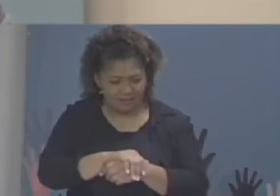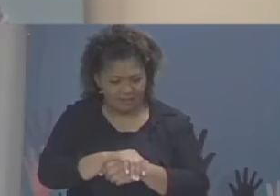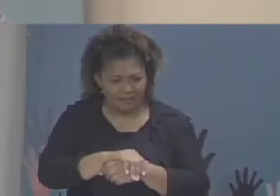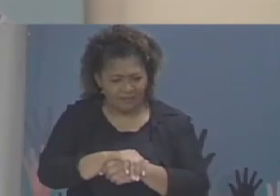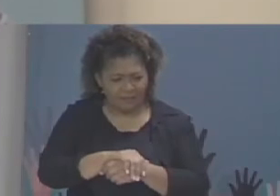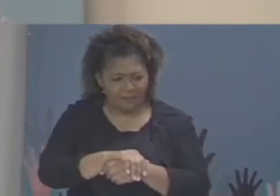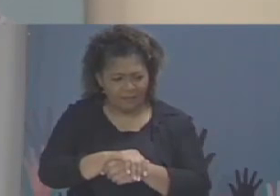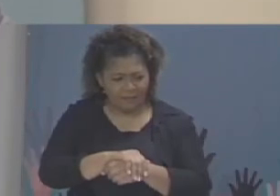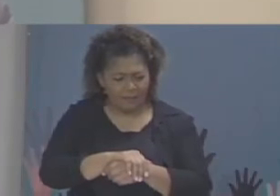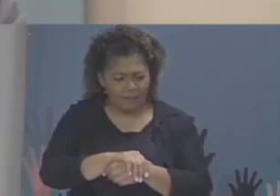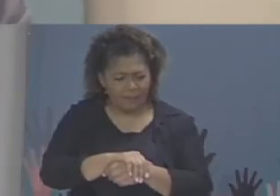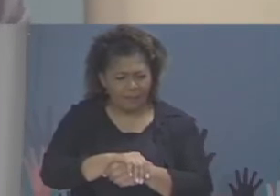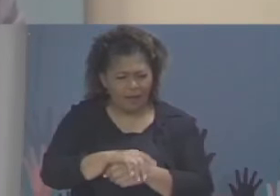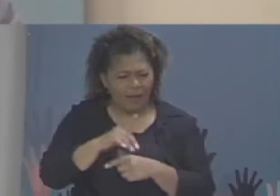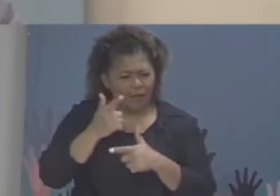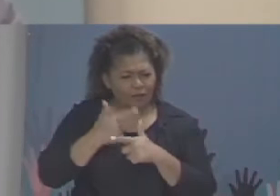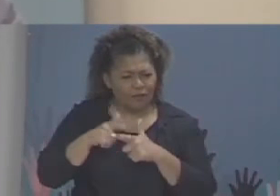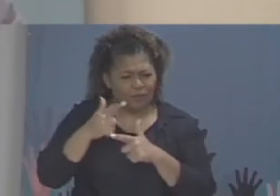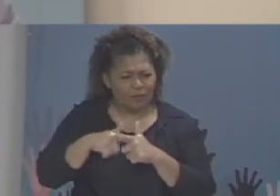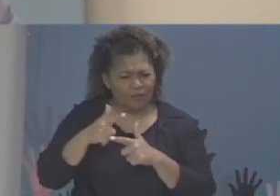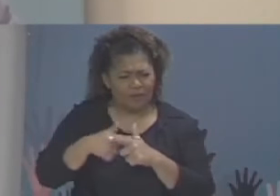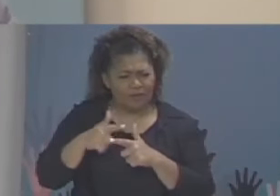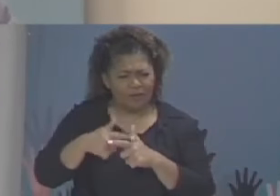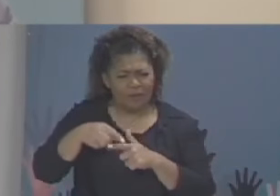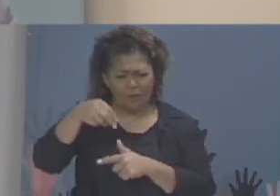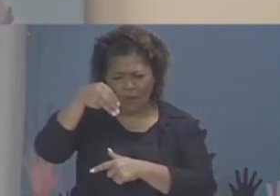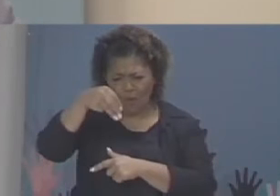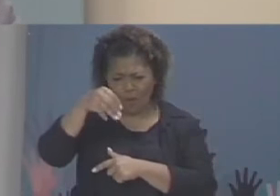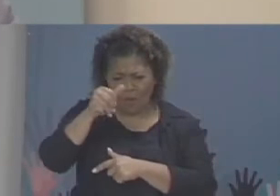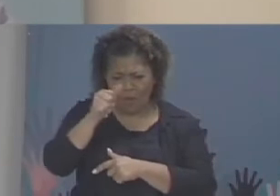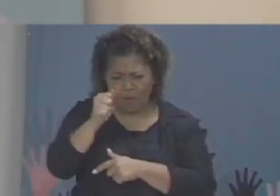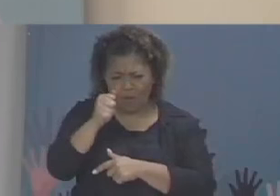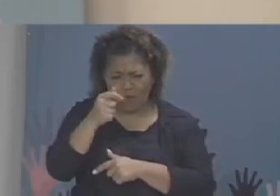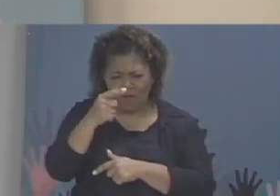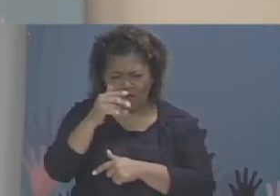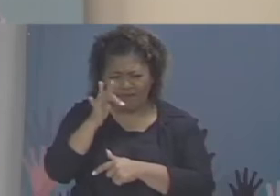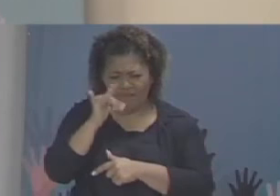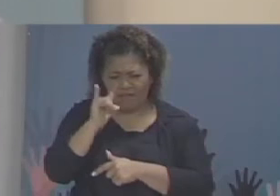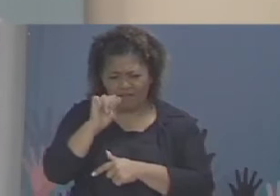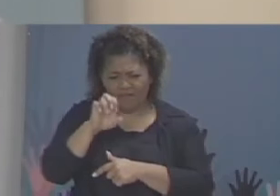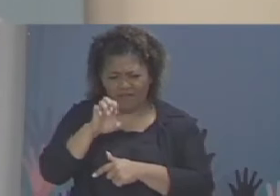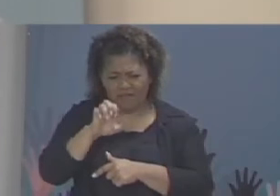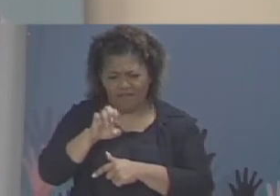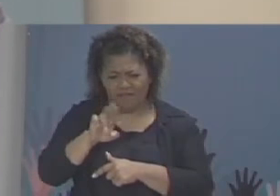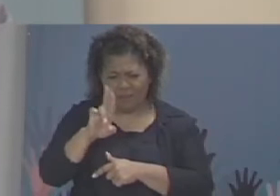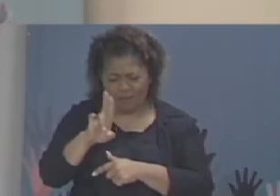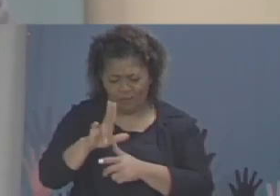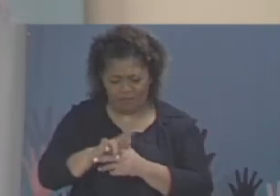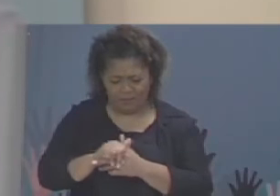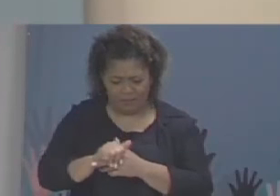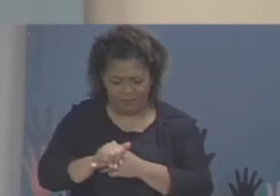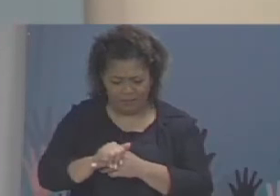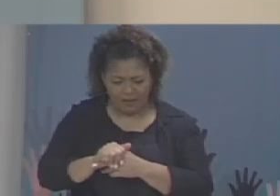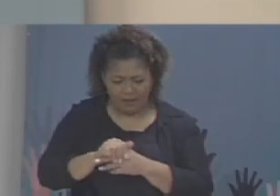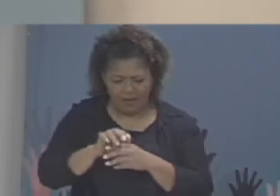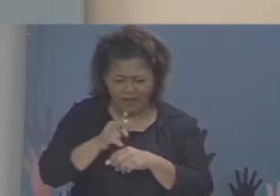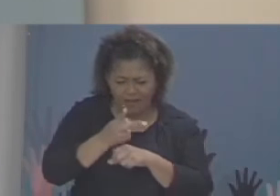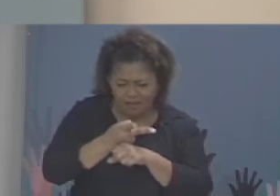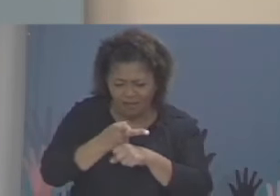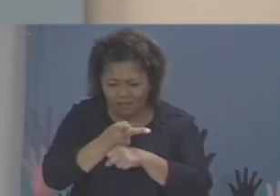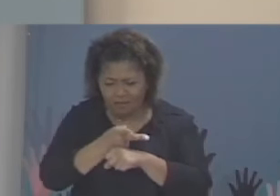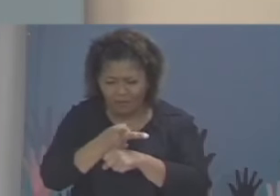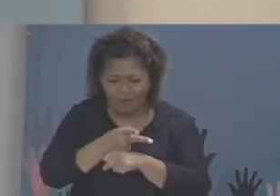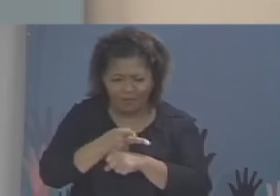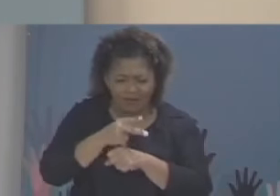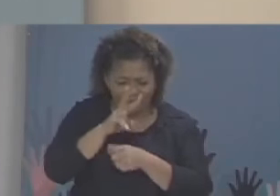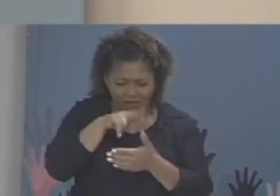administrador sou eu. Eu tenho um problema com o Morfeu, Deus do Sono, então eu tenho uma dificuldade para dormir e eu fico fuçando essa parada. E nós temos uma lista